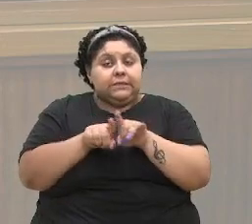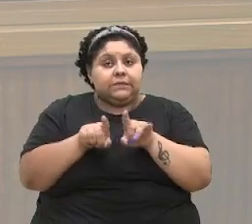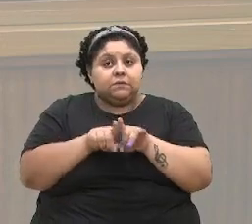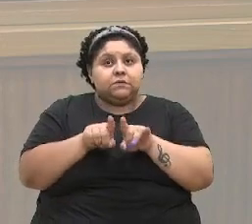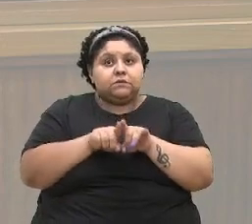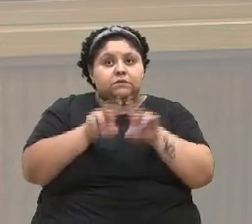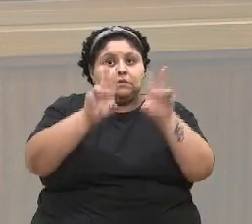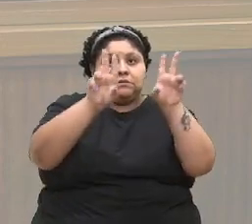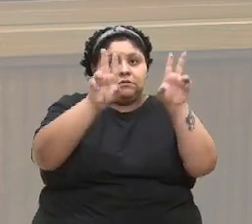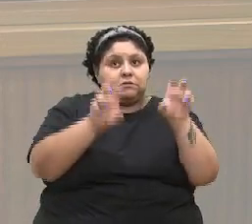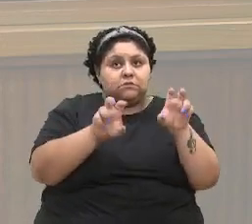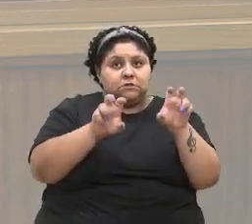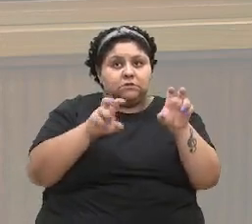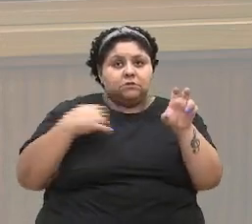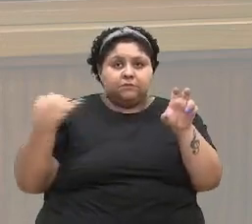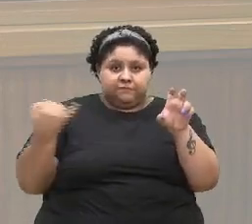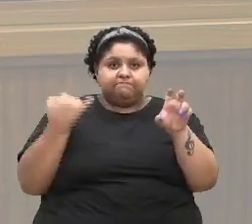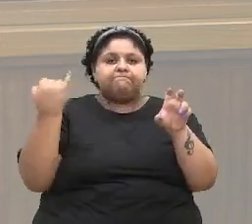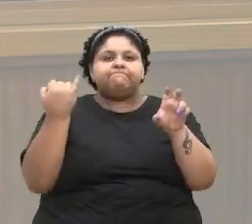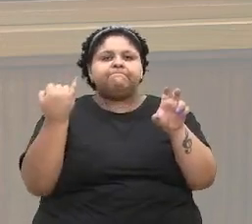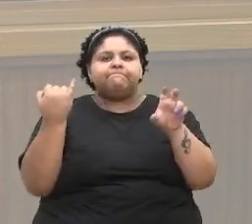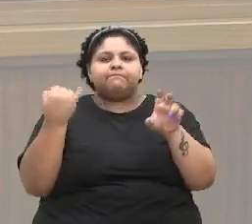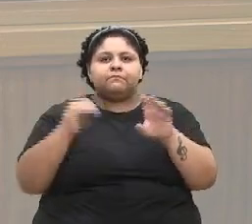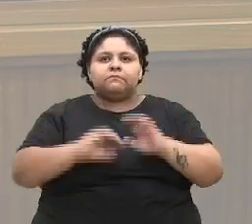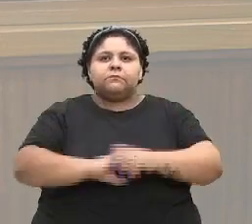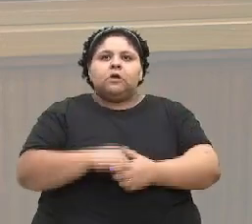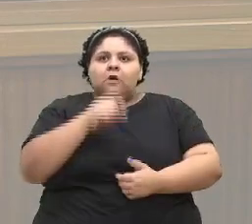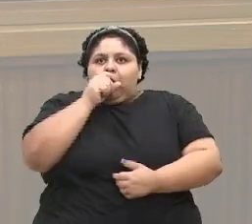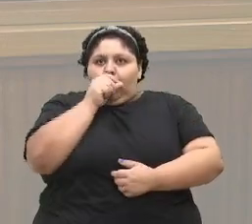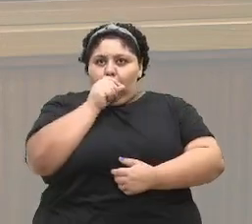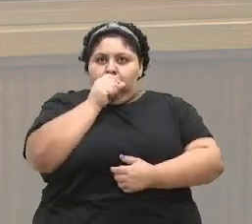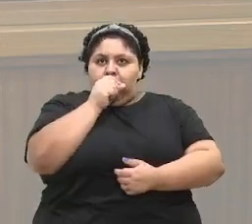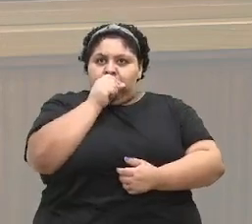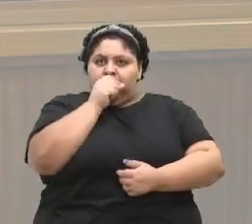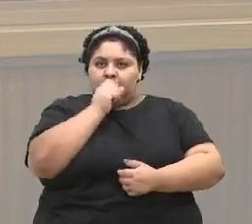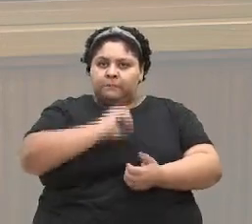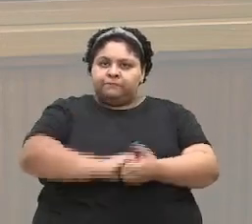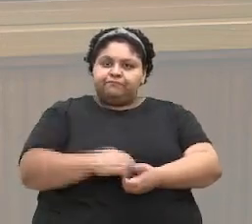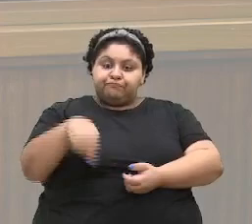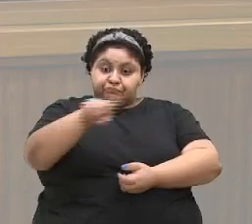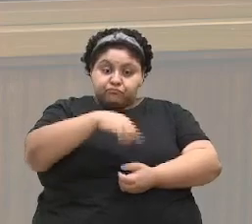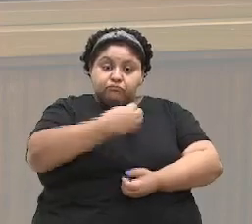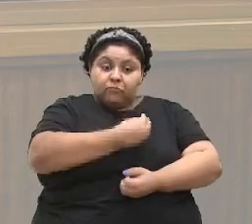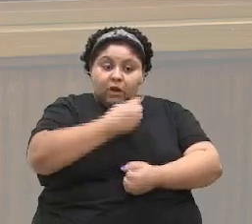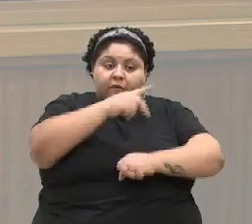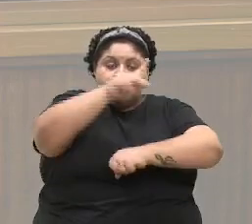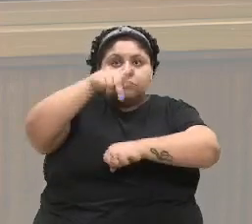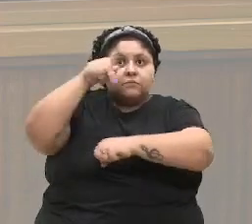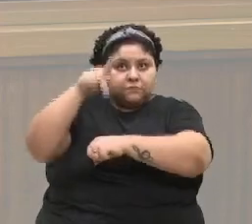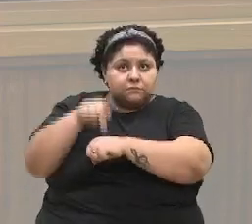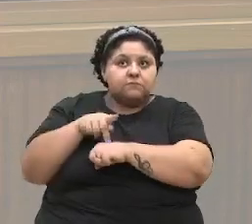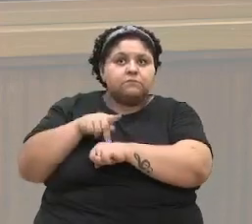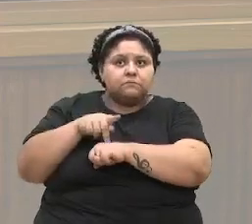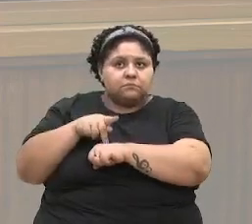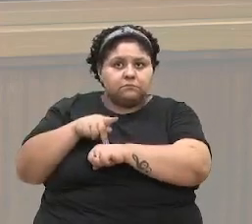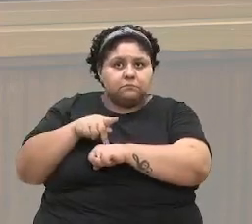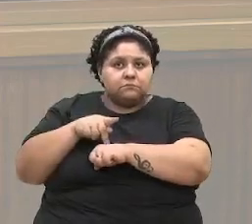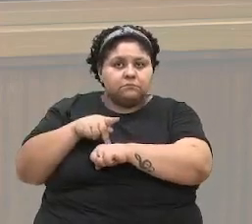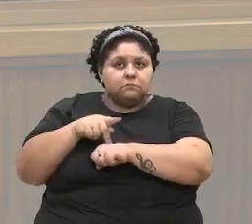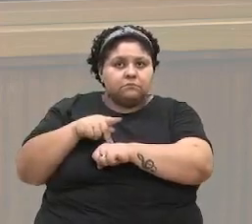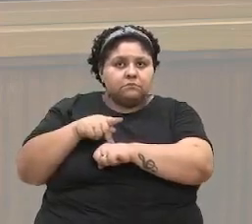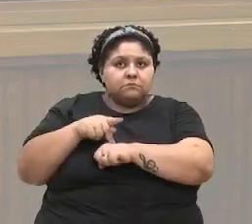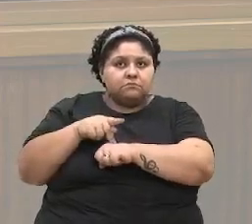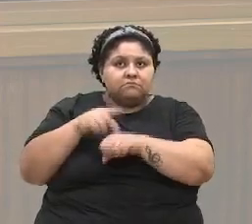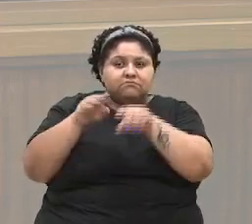este assunto que é extremamente importante. Nós vivemos num país de extrema